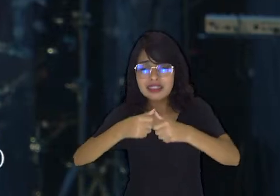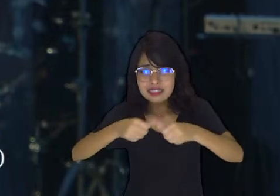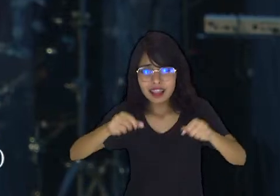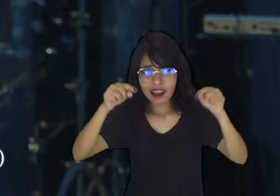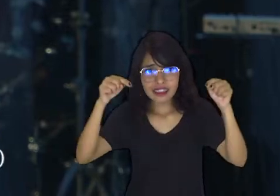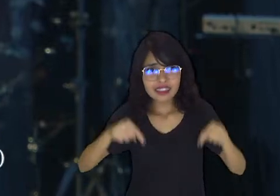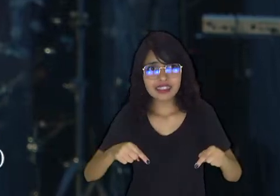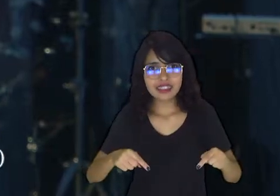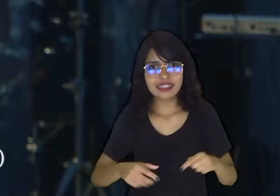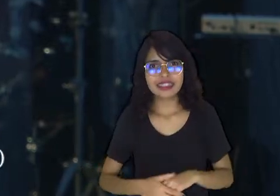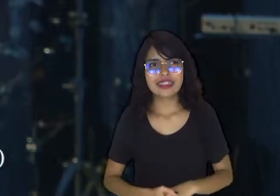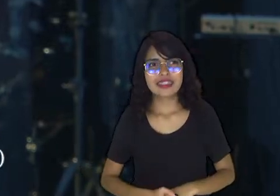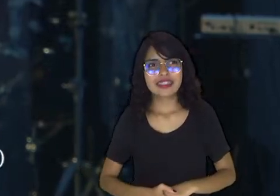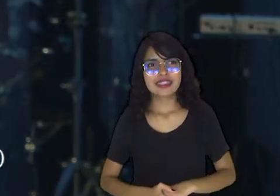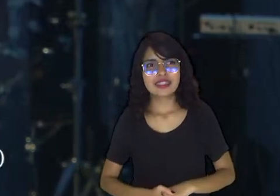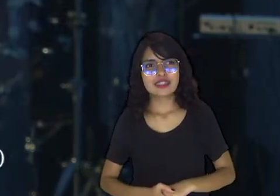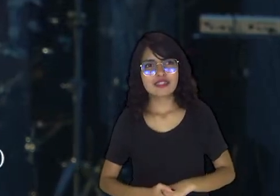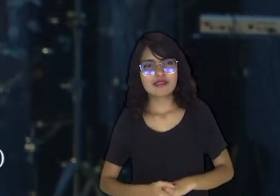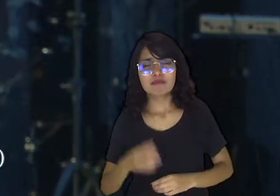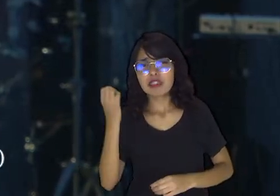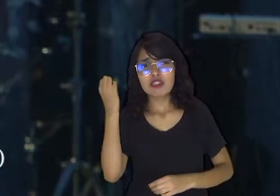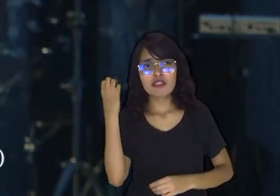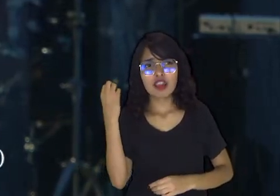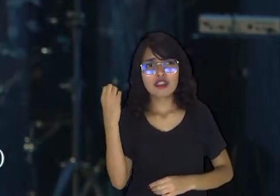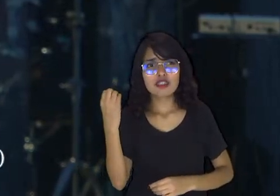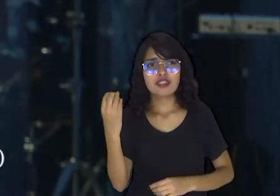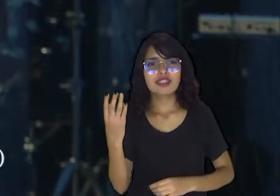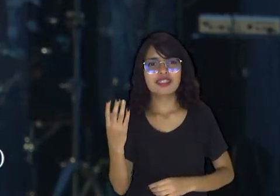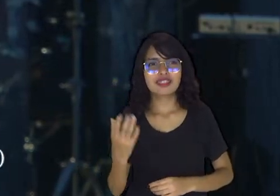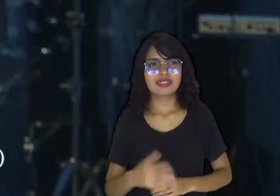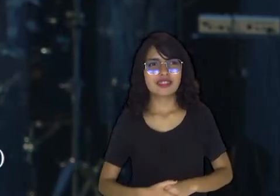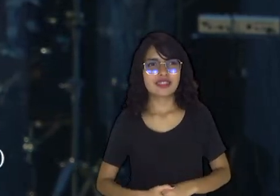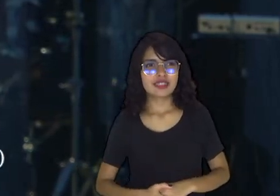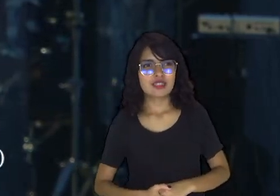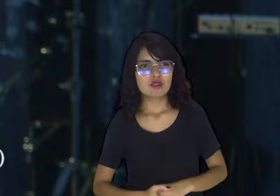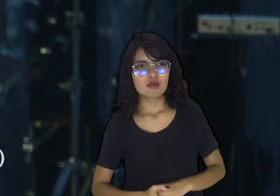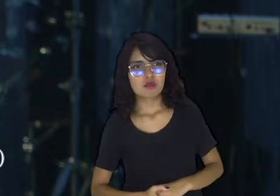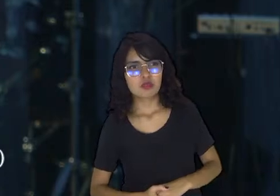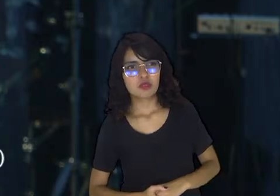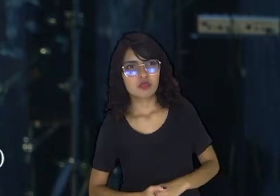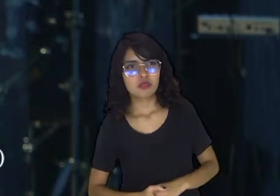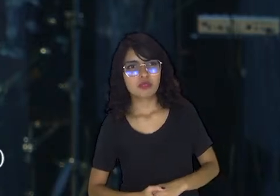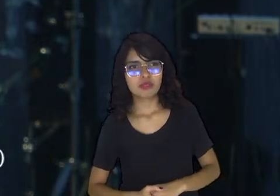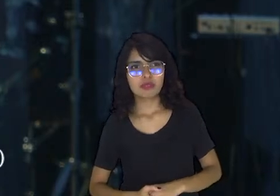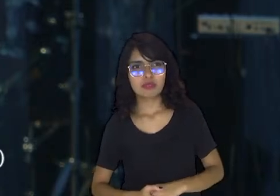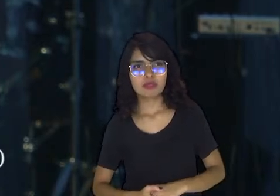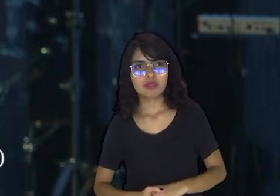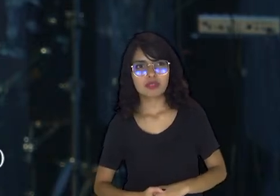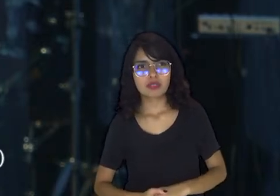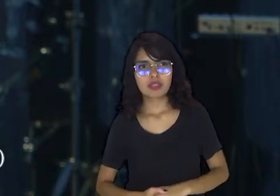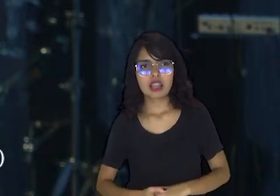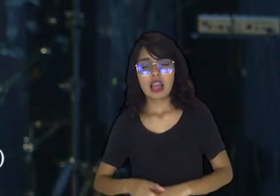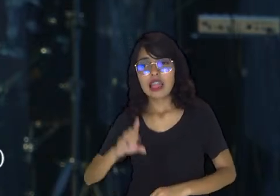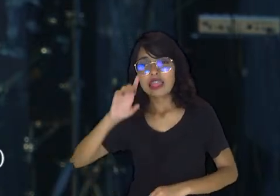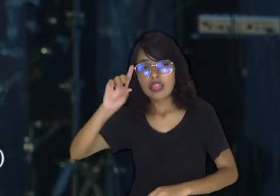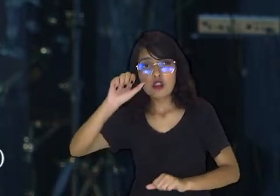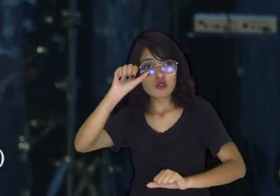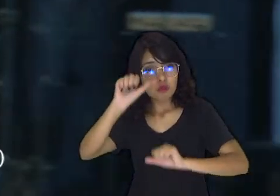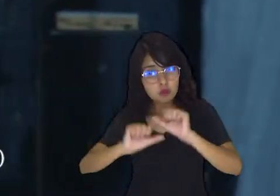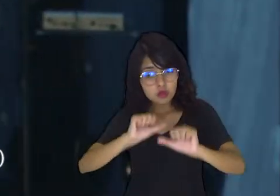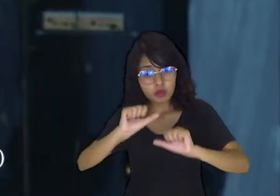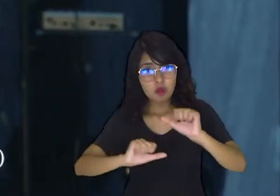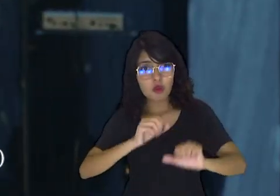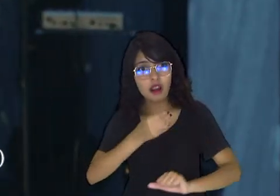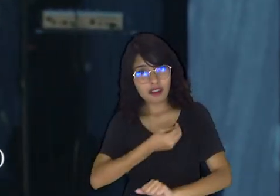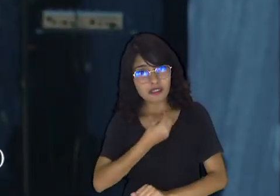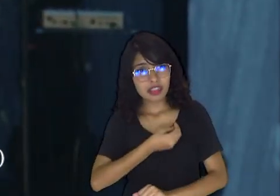De uma certa forma, a Nívia também pode dizer isso, né, Nívia? Foi uma estreia, porque Deus mudou, tem mudado a vida do Luizinho,